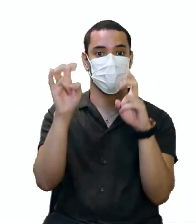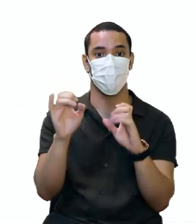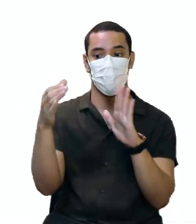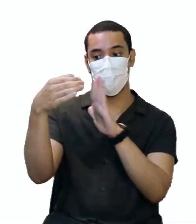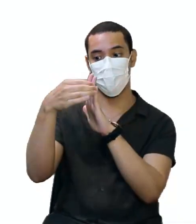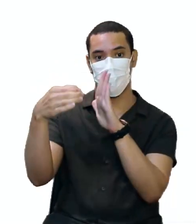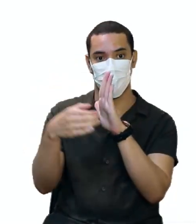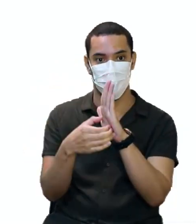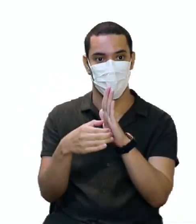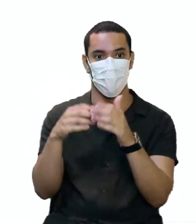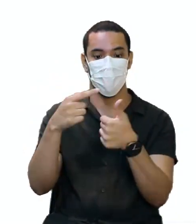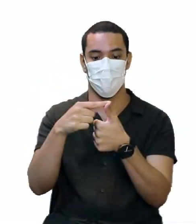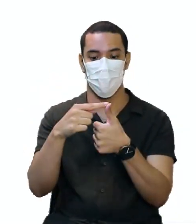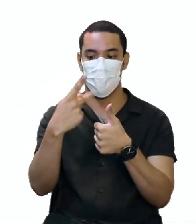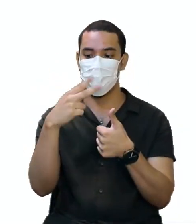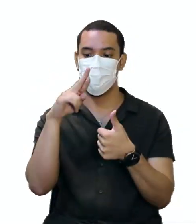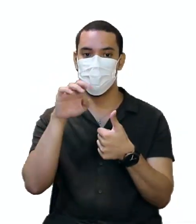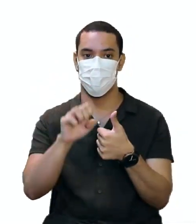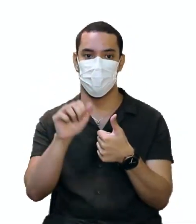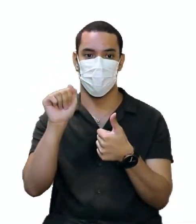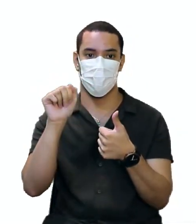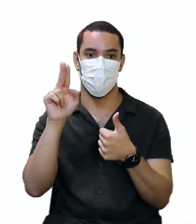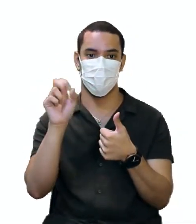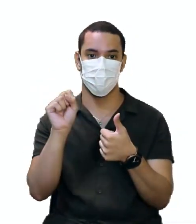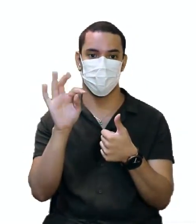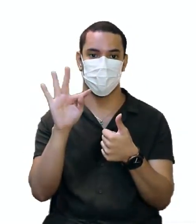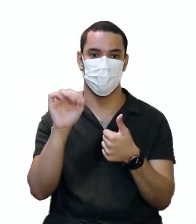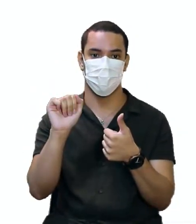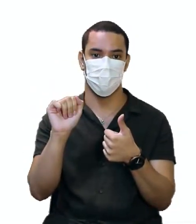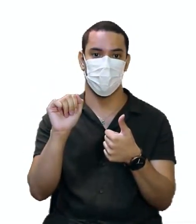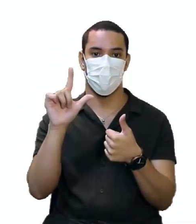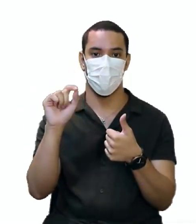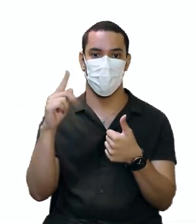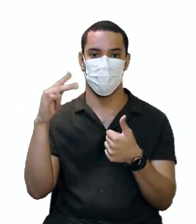grupos aqui, os pré-australopitecos e os